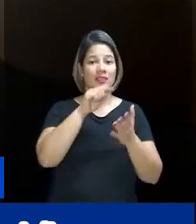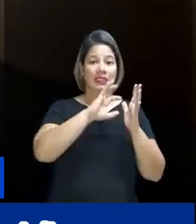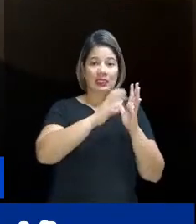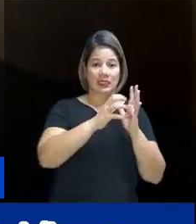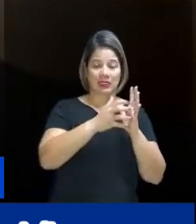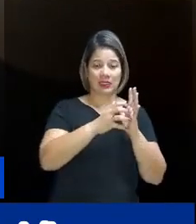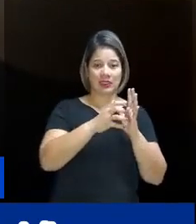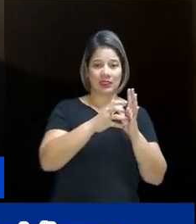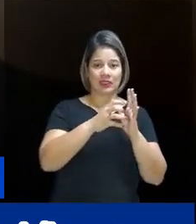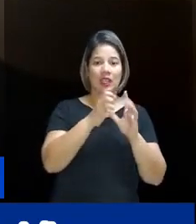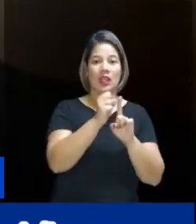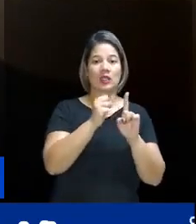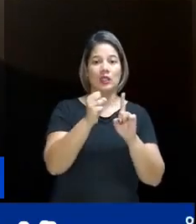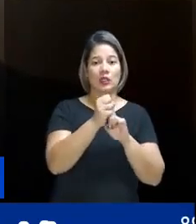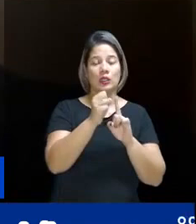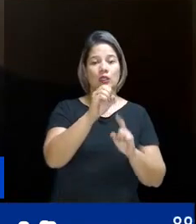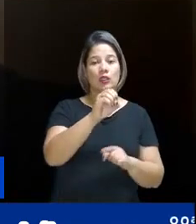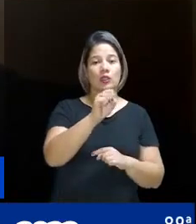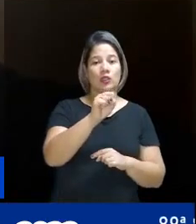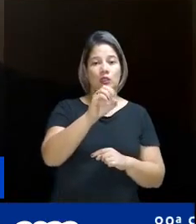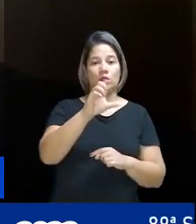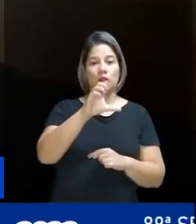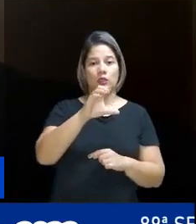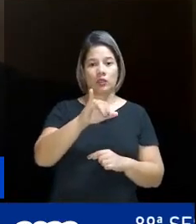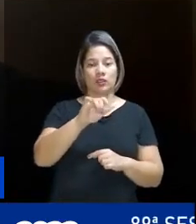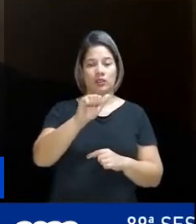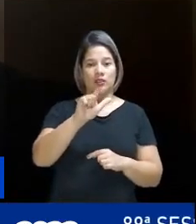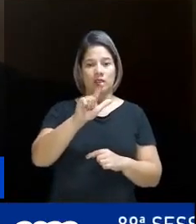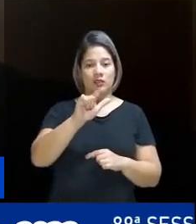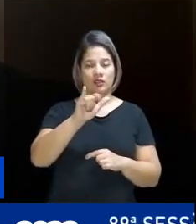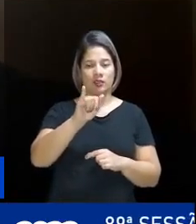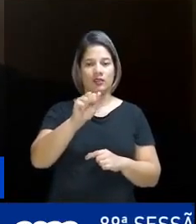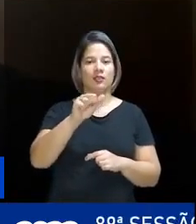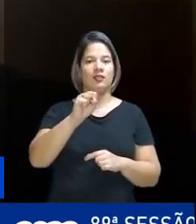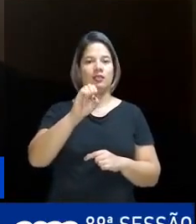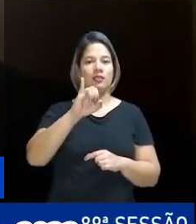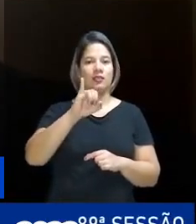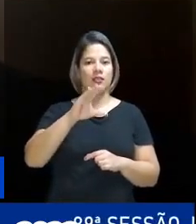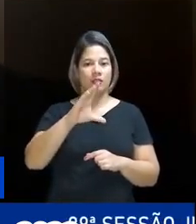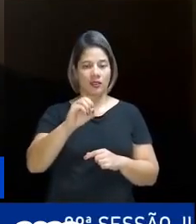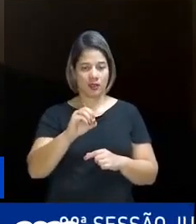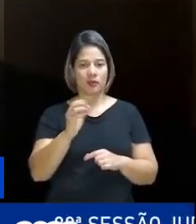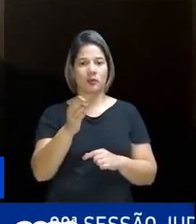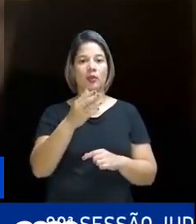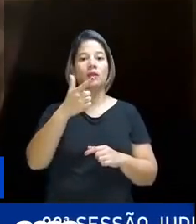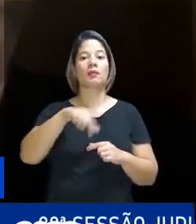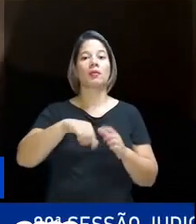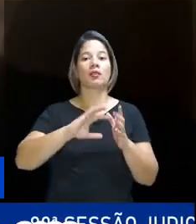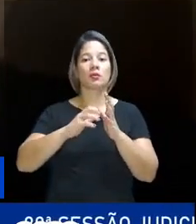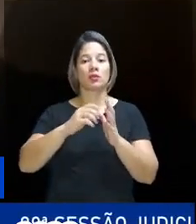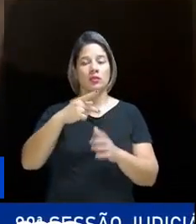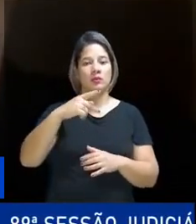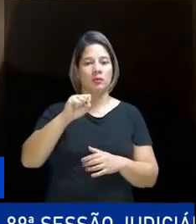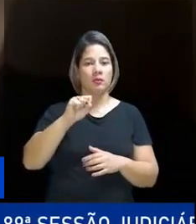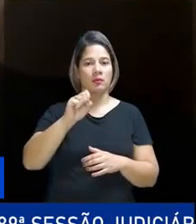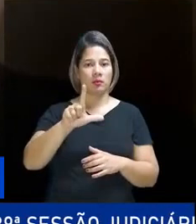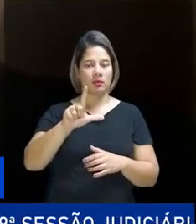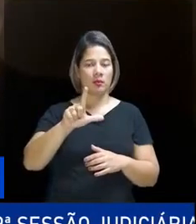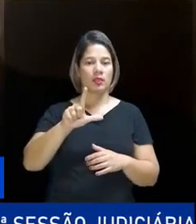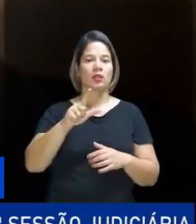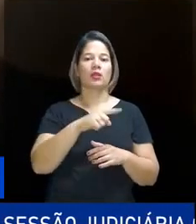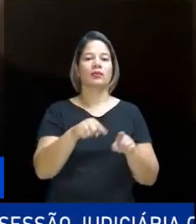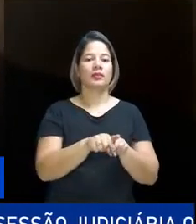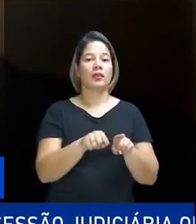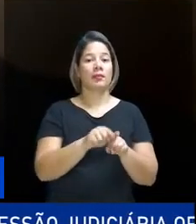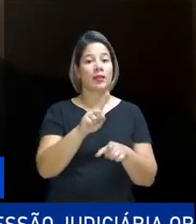Partido Socialismo e Liberdade, PSOL, referência ao exercício financeiro de 2022. Fica o partido obrigado